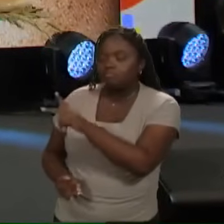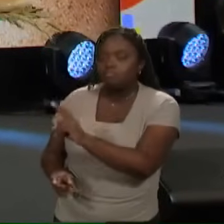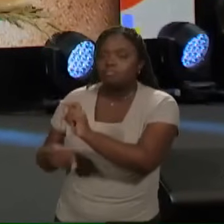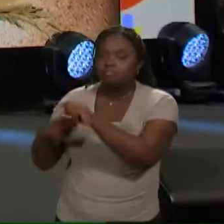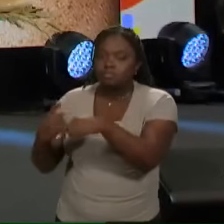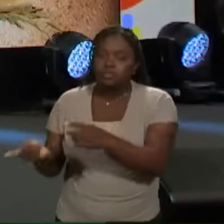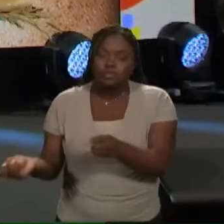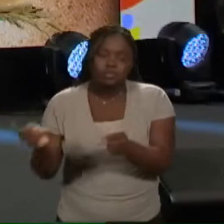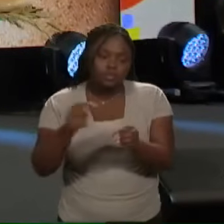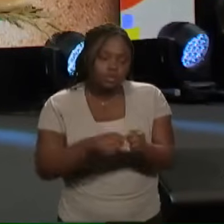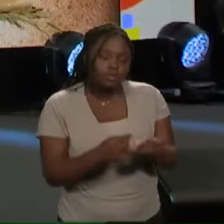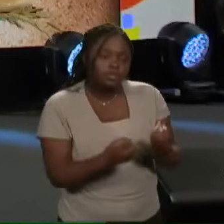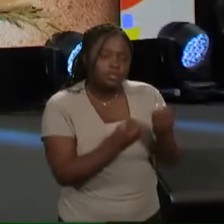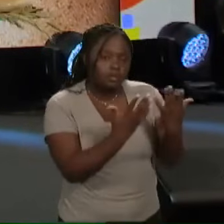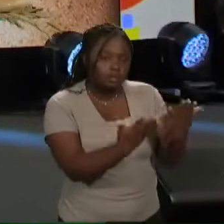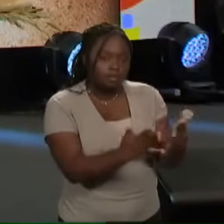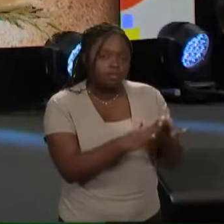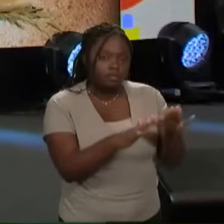volte e apresente a oferta.